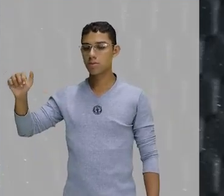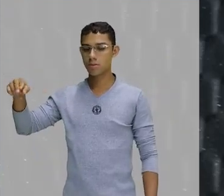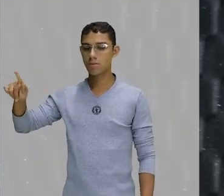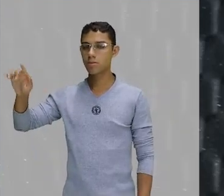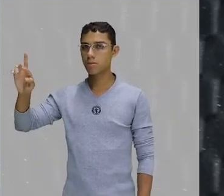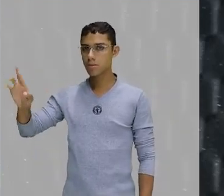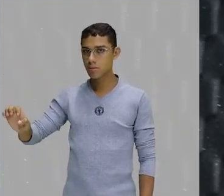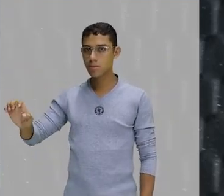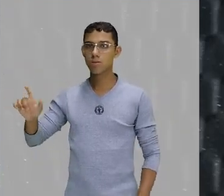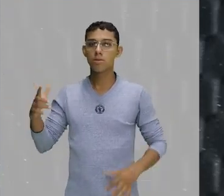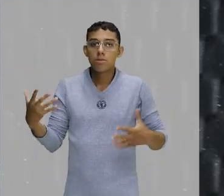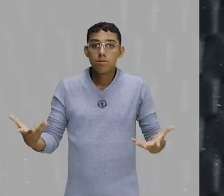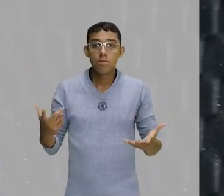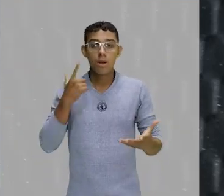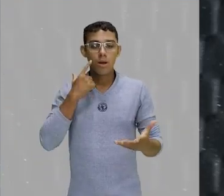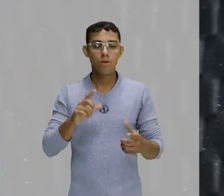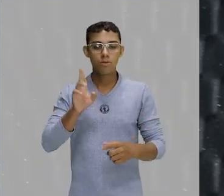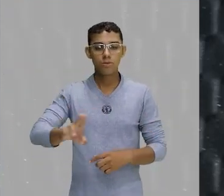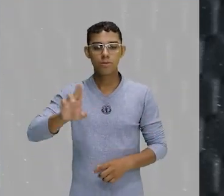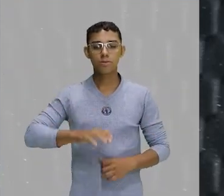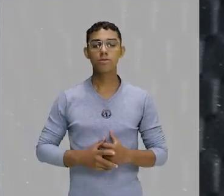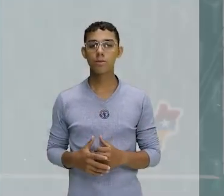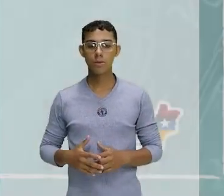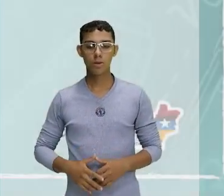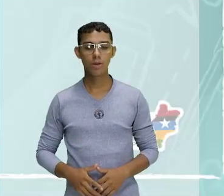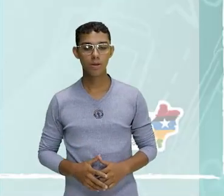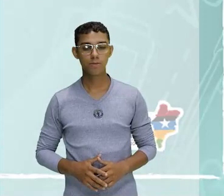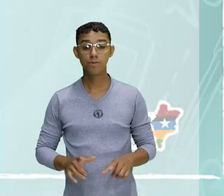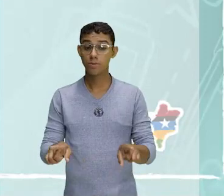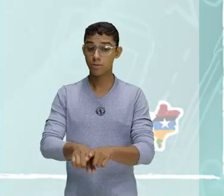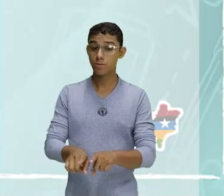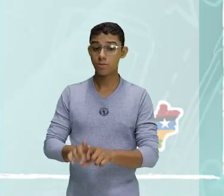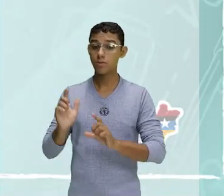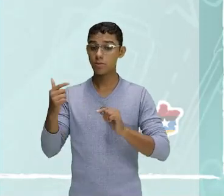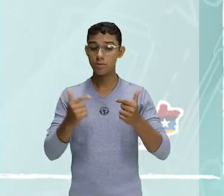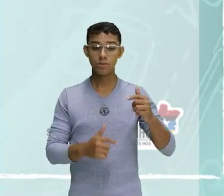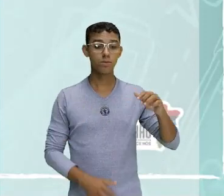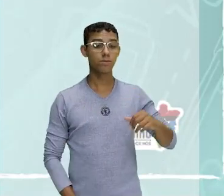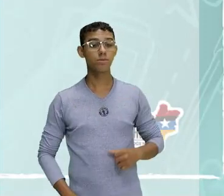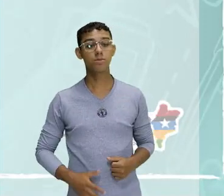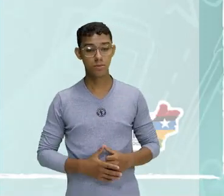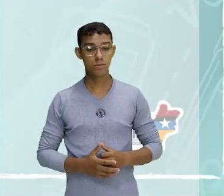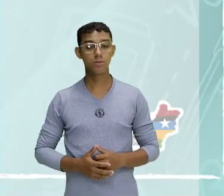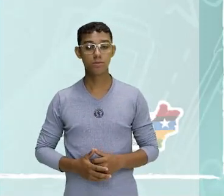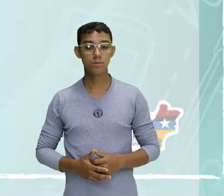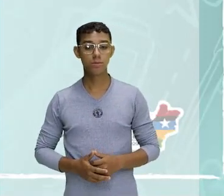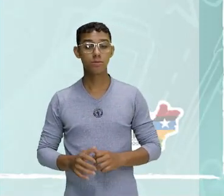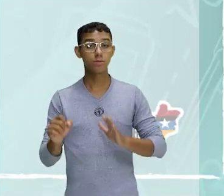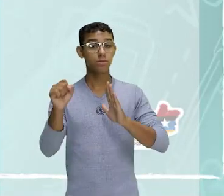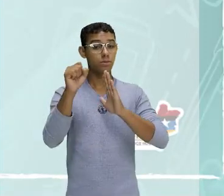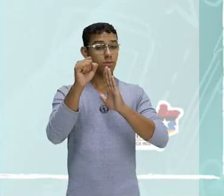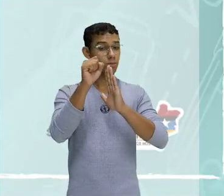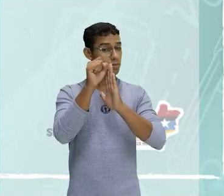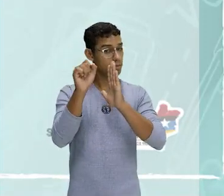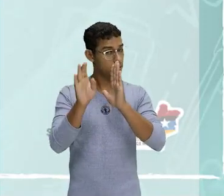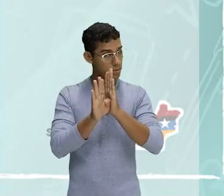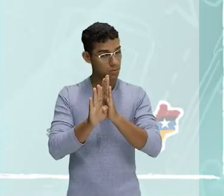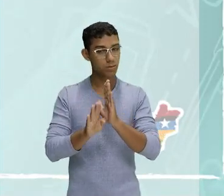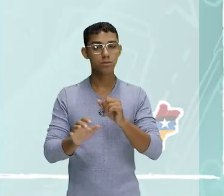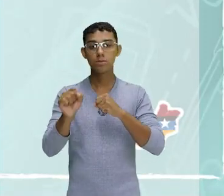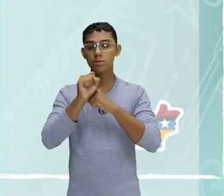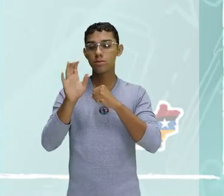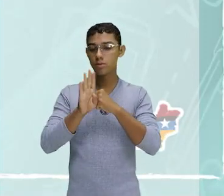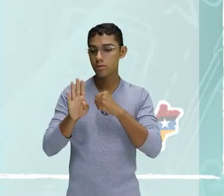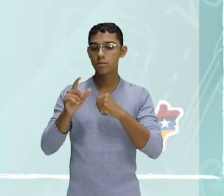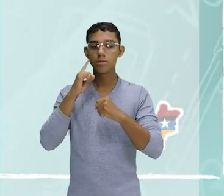a, tá certo? Eu tenho aqui mais outros. Agora, eu tenho substantivos femininos no